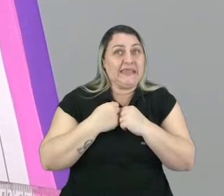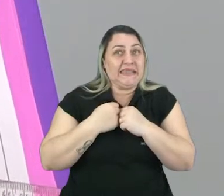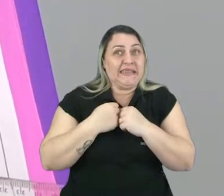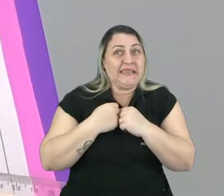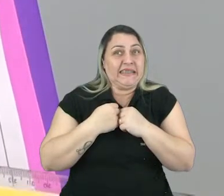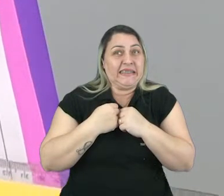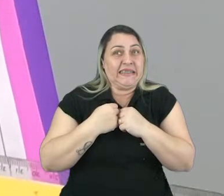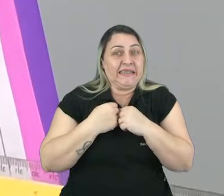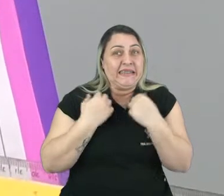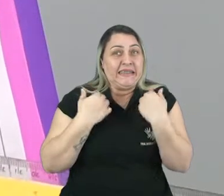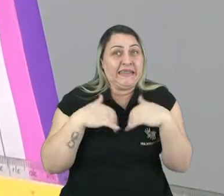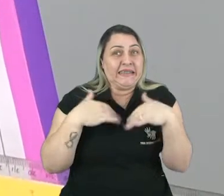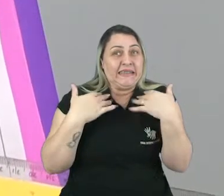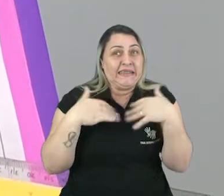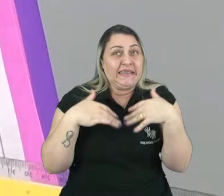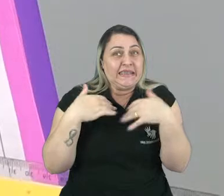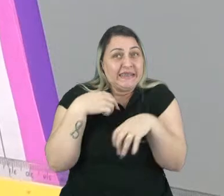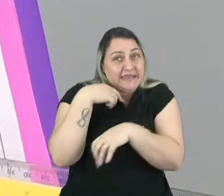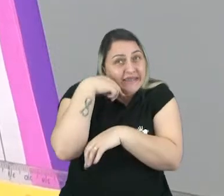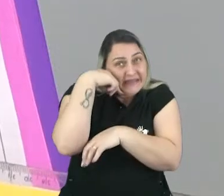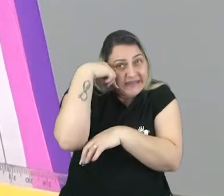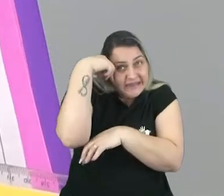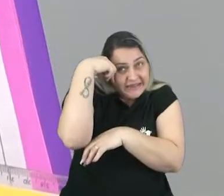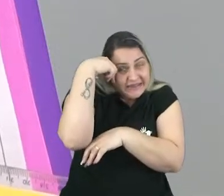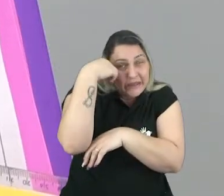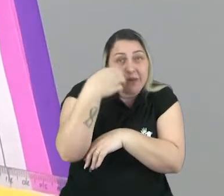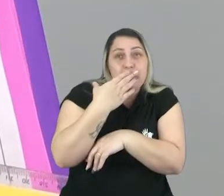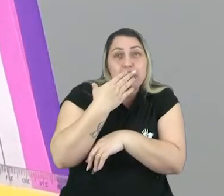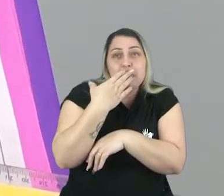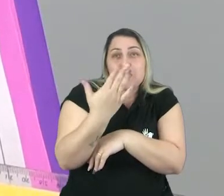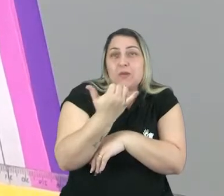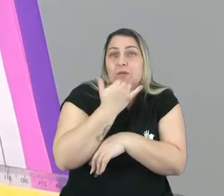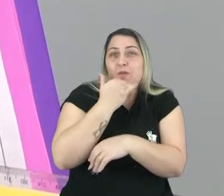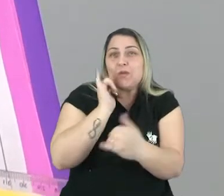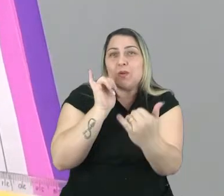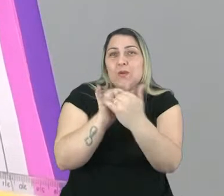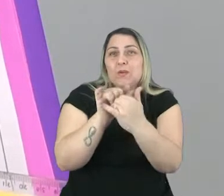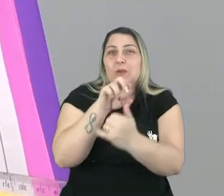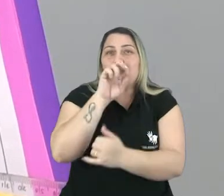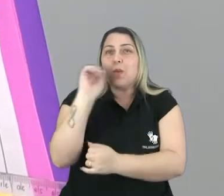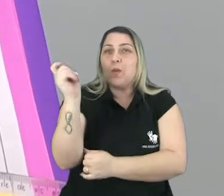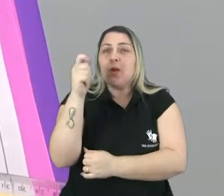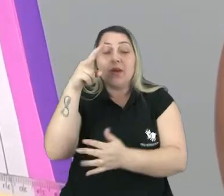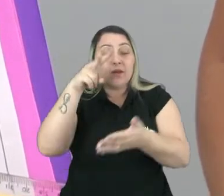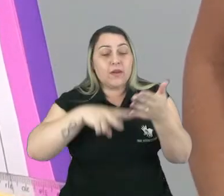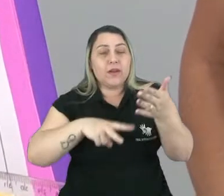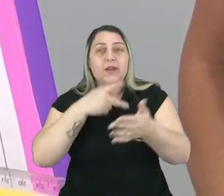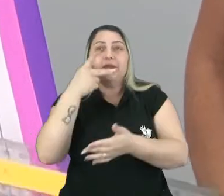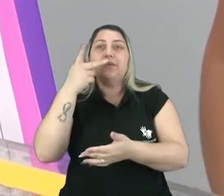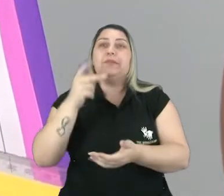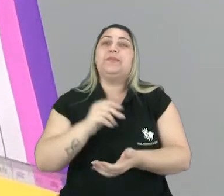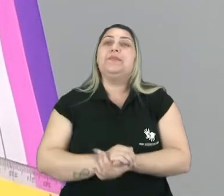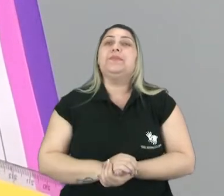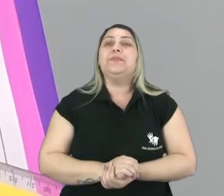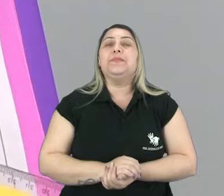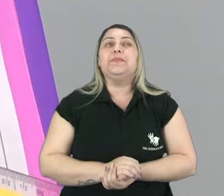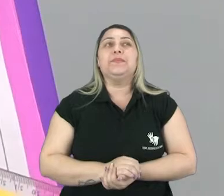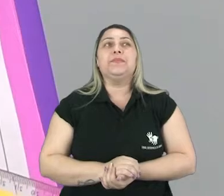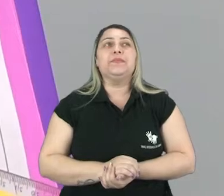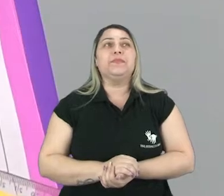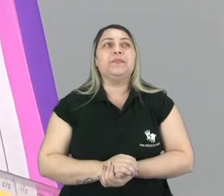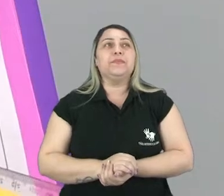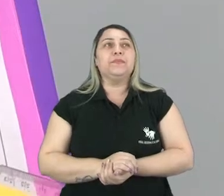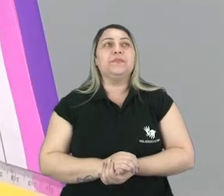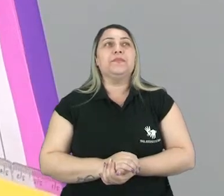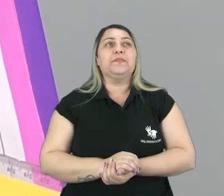Magali está meio que aqui envergonhada, pedindo desculpas. Vamos ler então a fala de